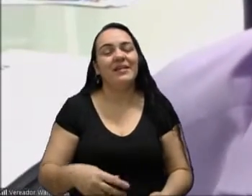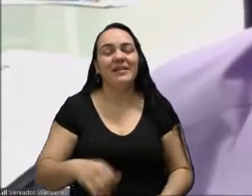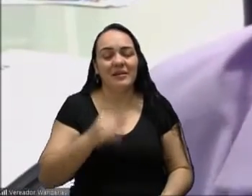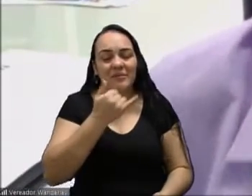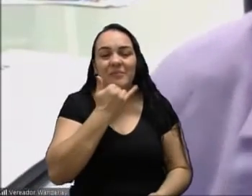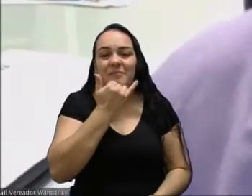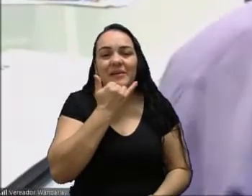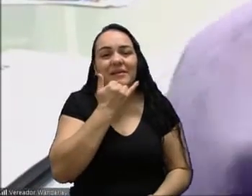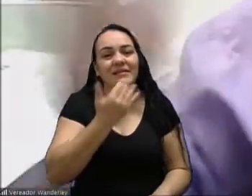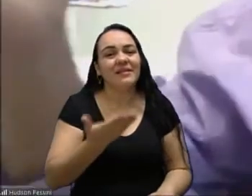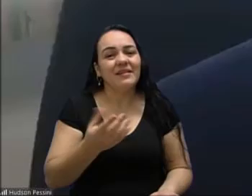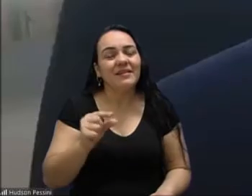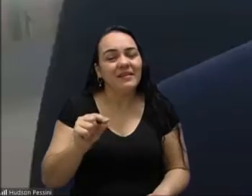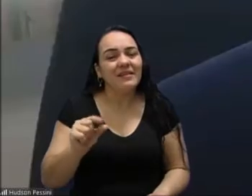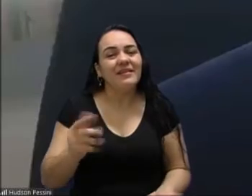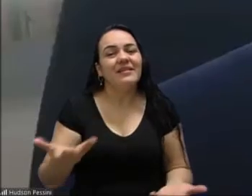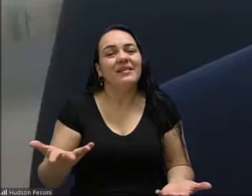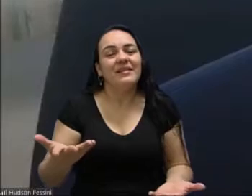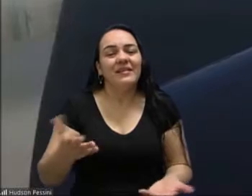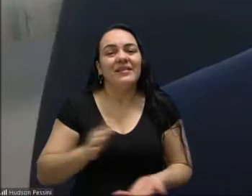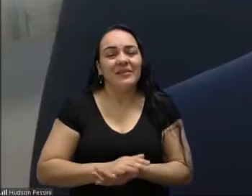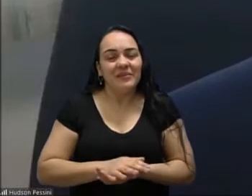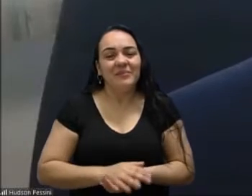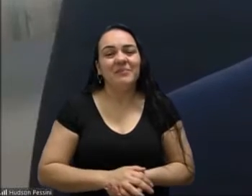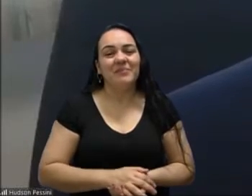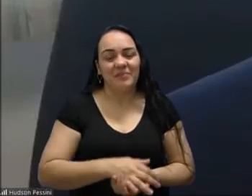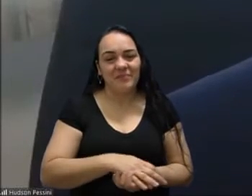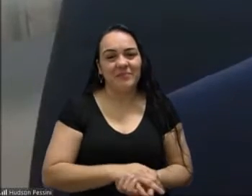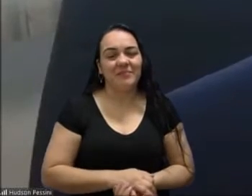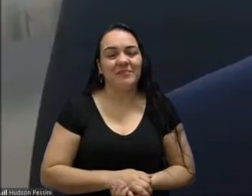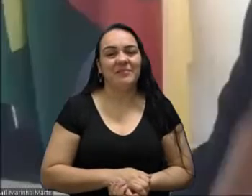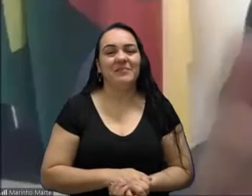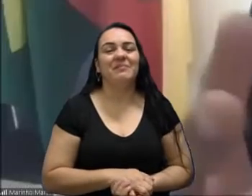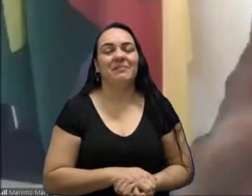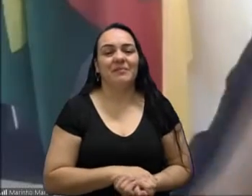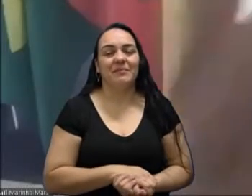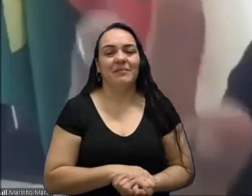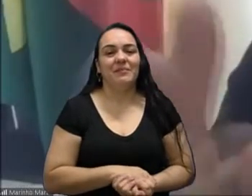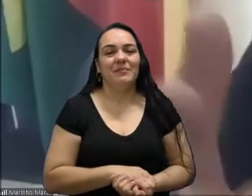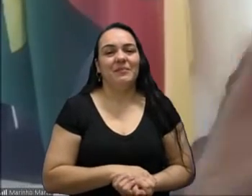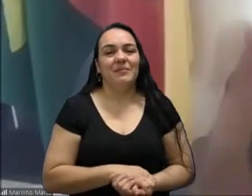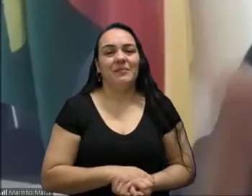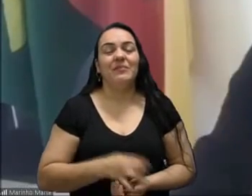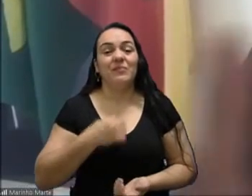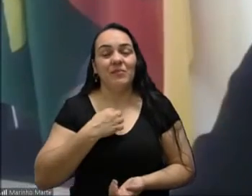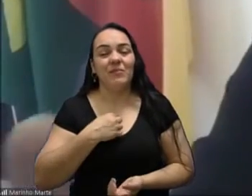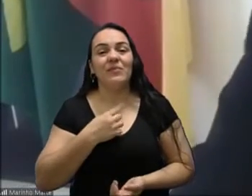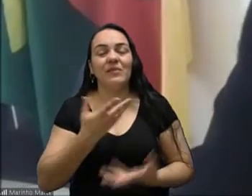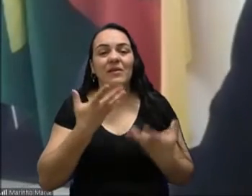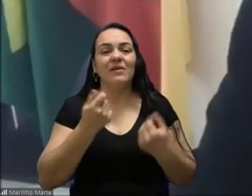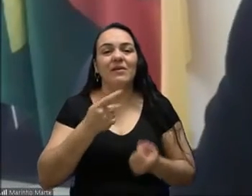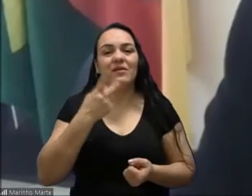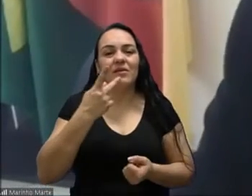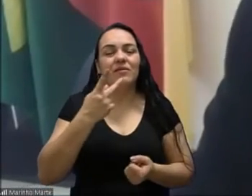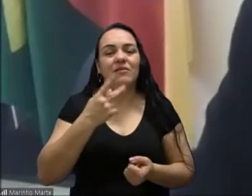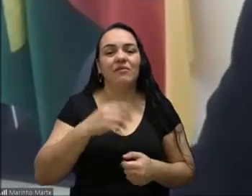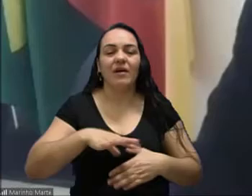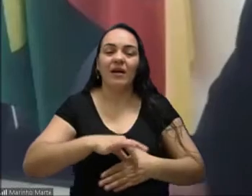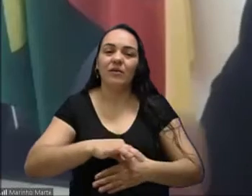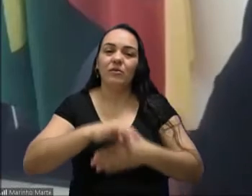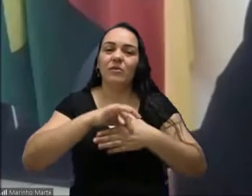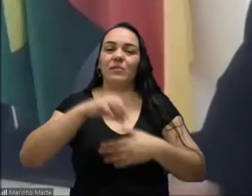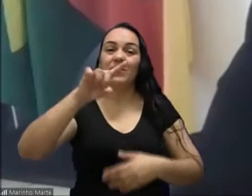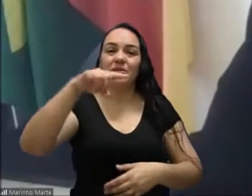perdoe, perdoe, perdoe, Marinho, perdoe. Eu, eu, eu, eu, iria, presidente, eu falo como líder